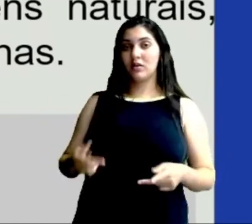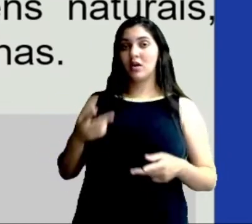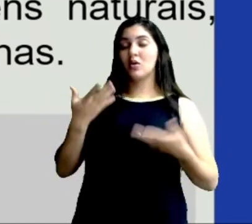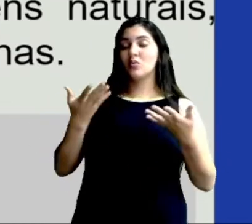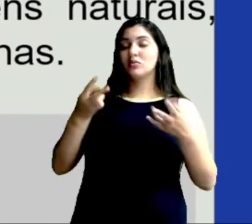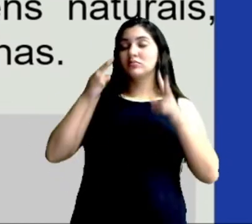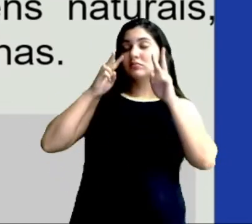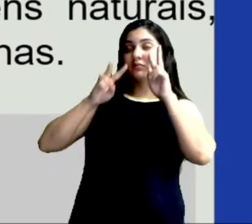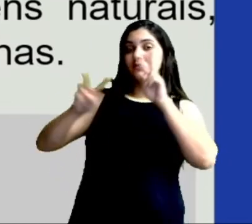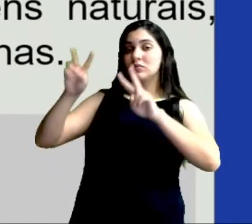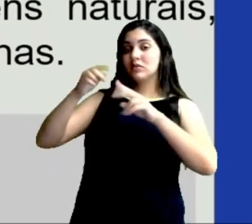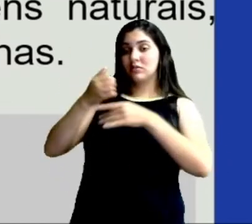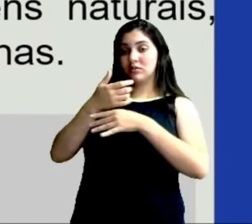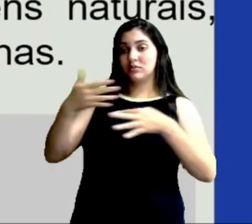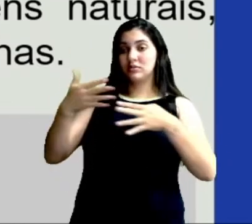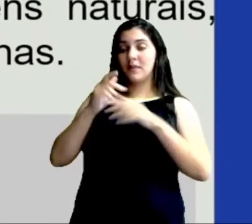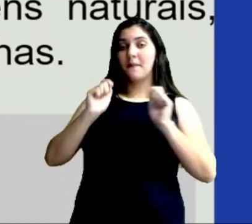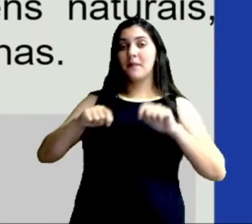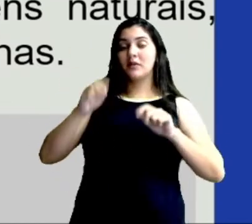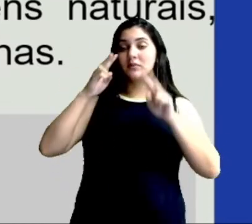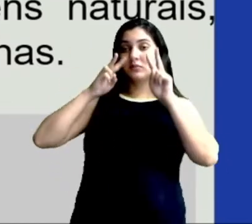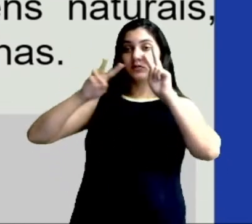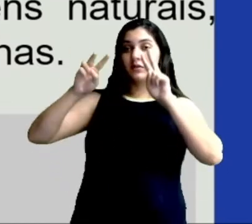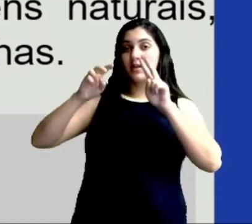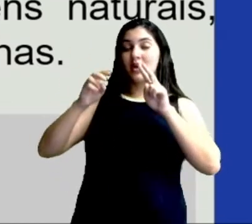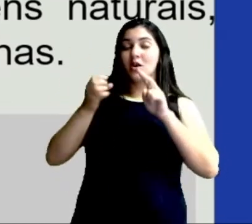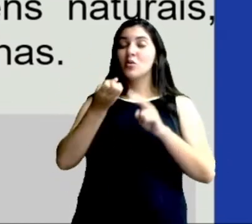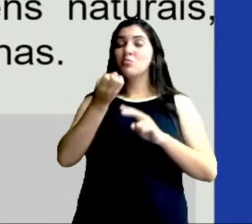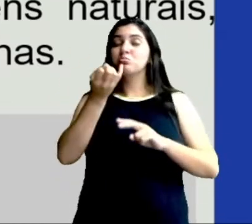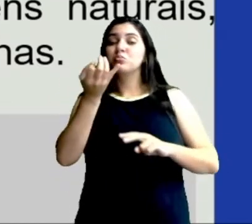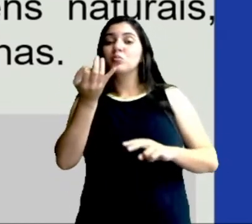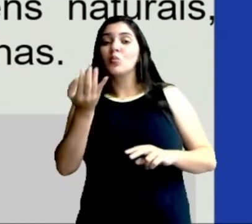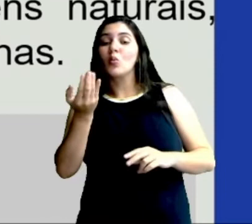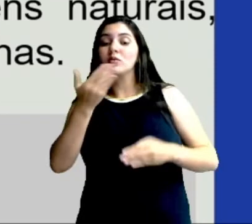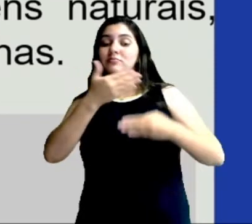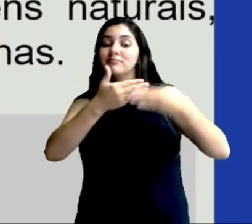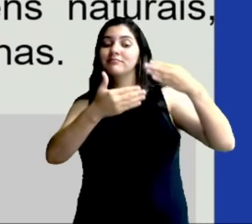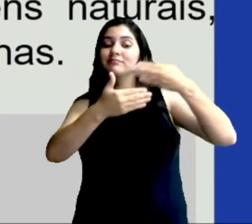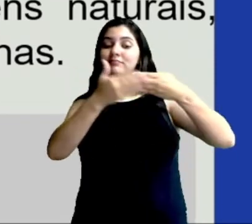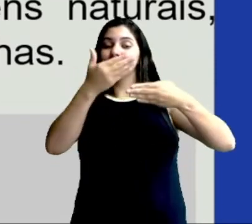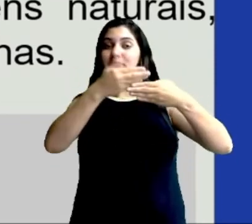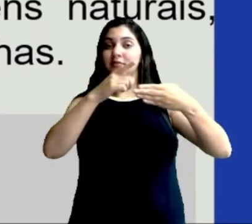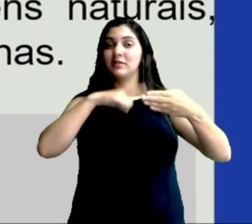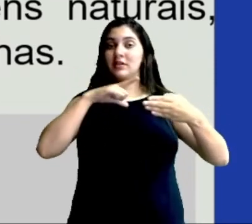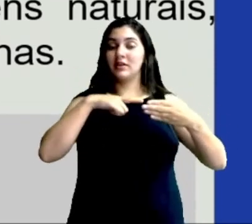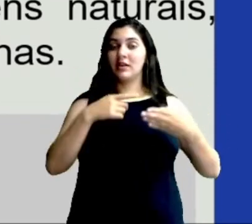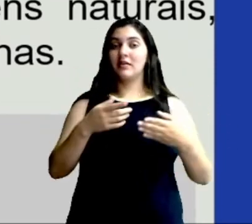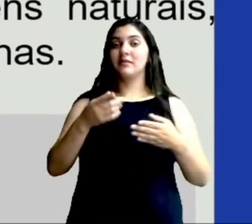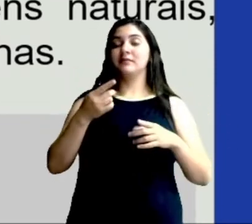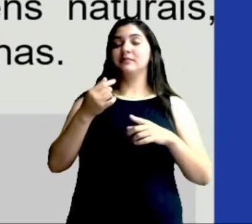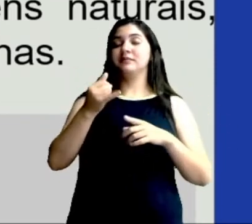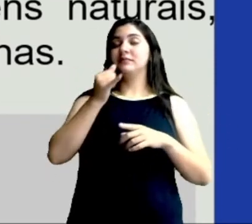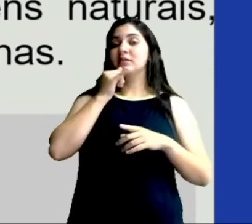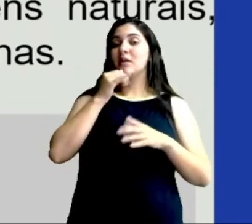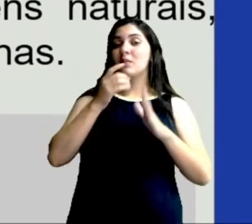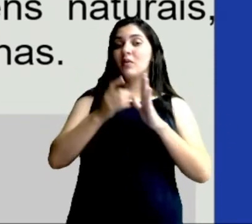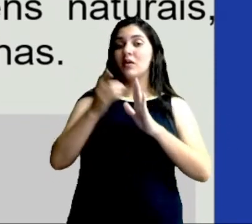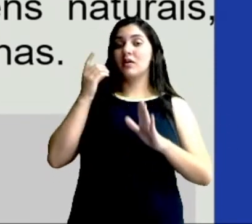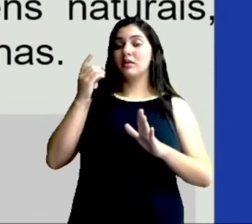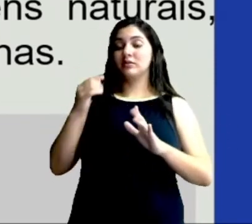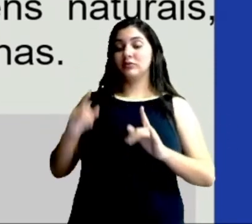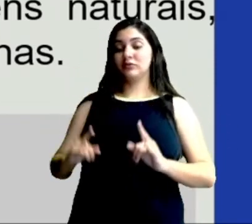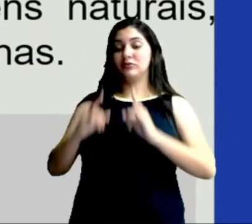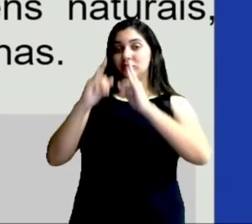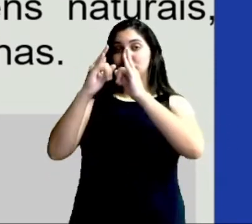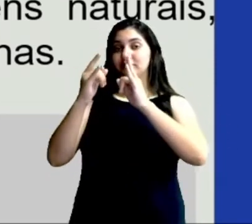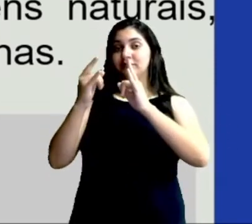olhamos uma cidade, podemos ver a quantidade de construções que existe nela. Sabemos, portanto, que antes o território era